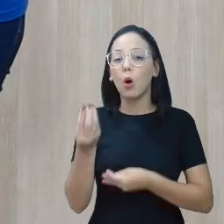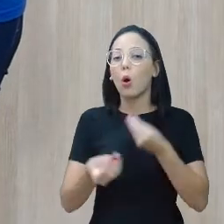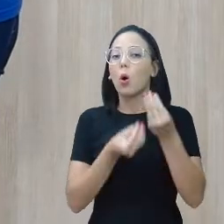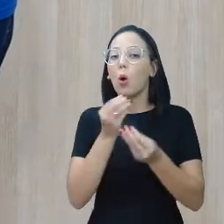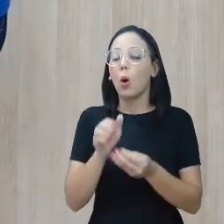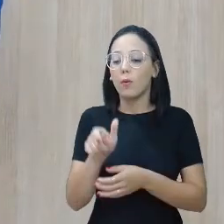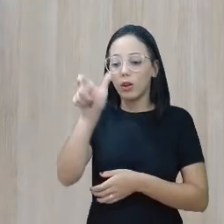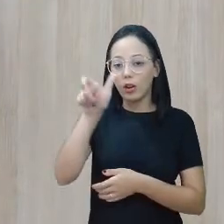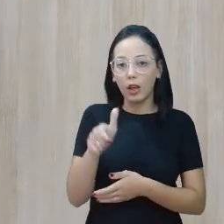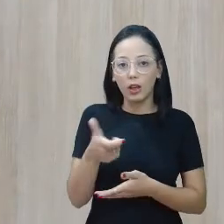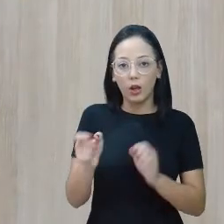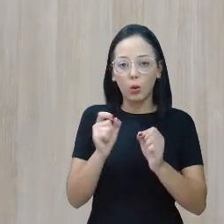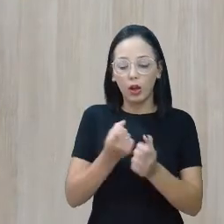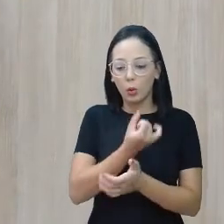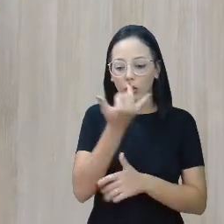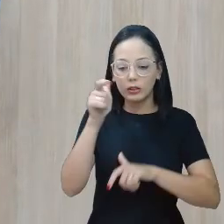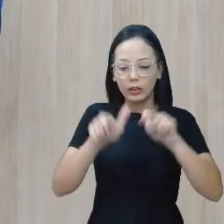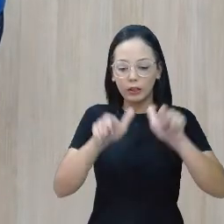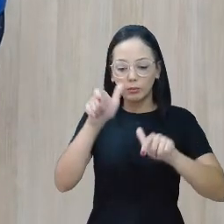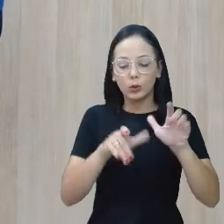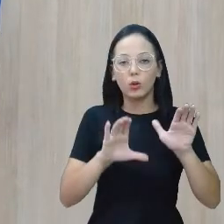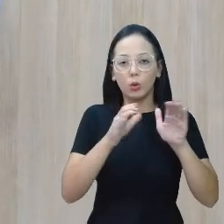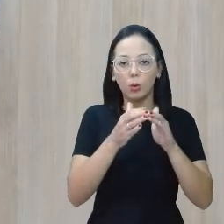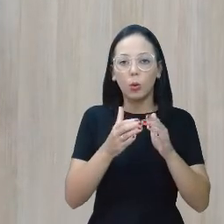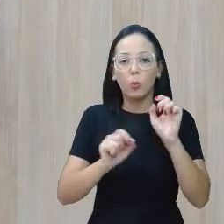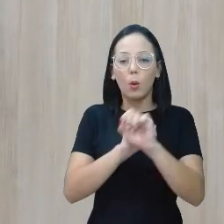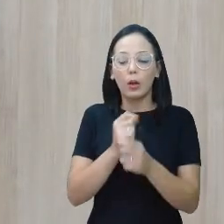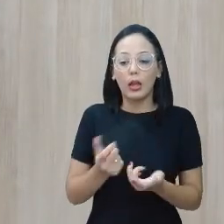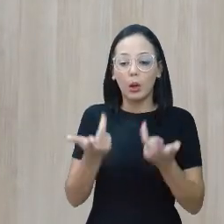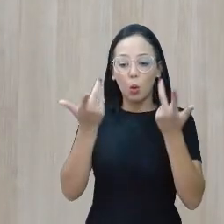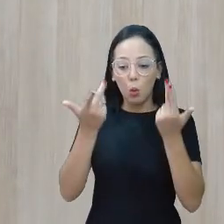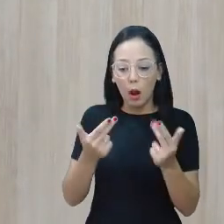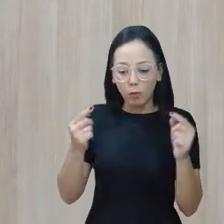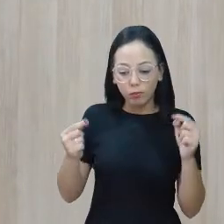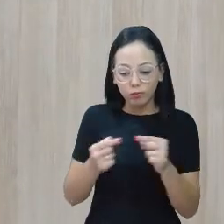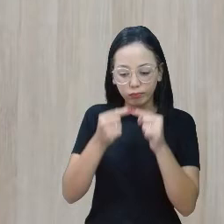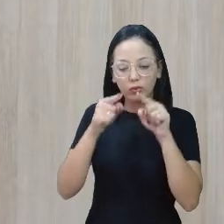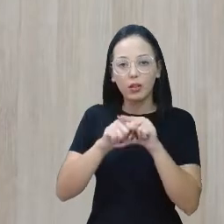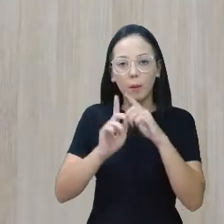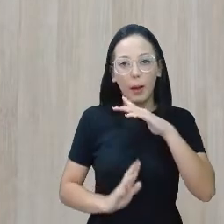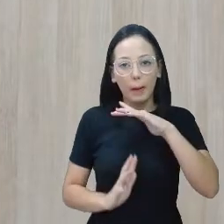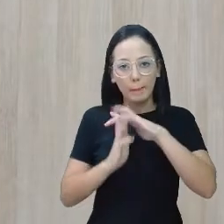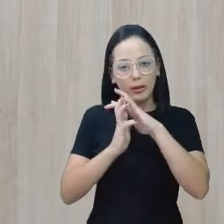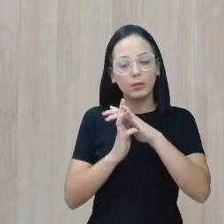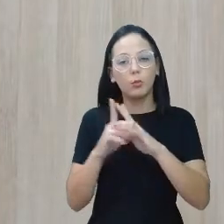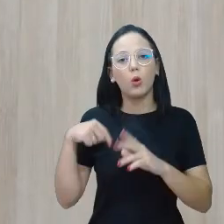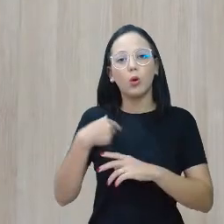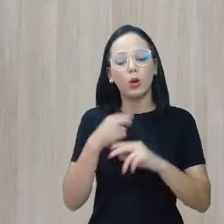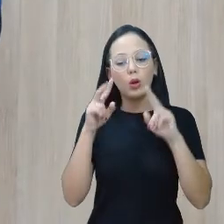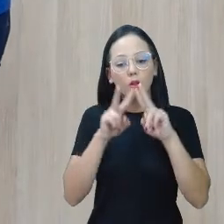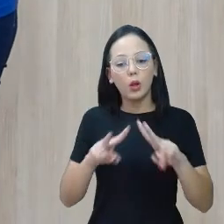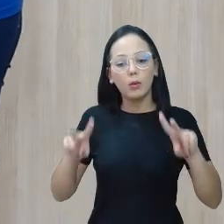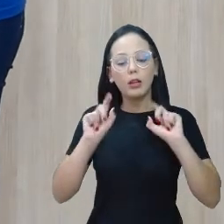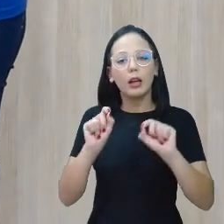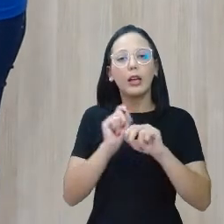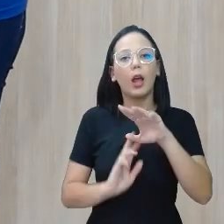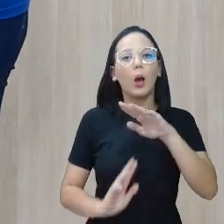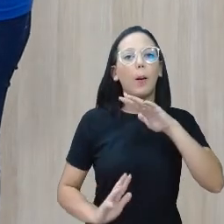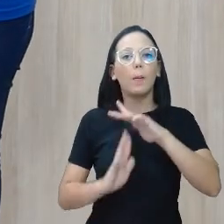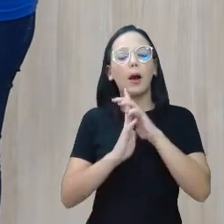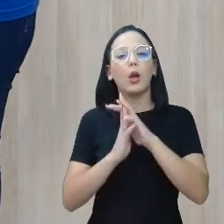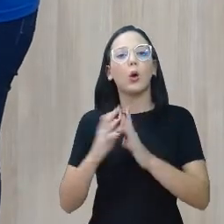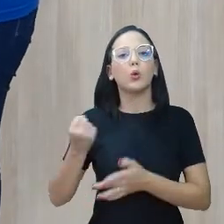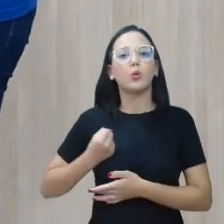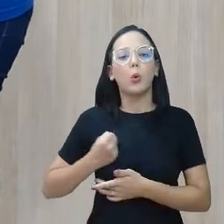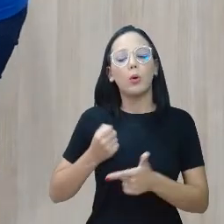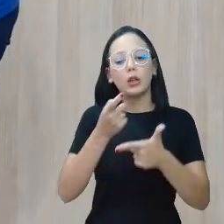queria que a quantidade de pessoas no grupo fosse idêntica e a máxima, a gente tem que observar quem é o maior número que